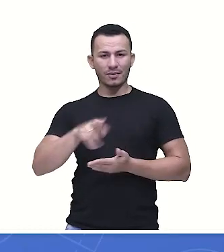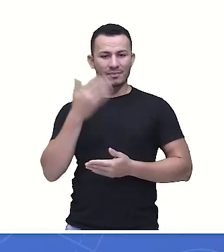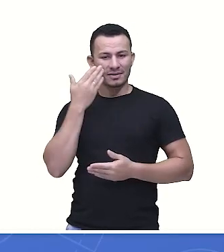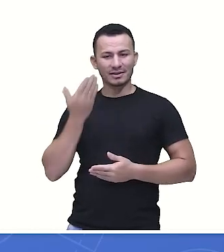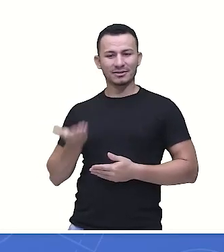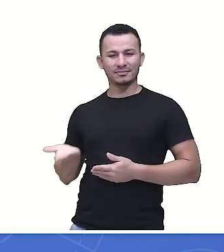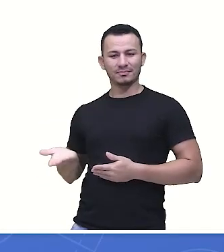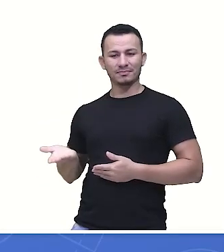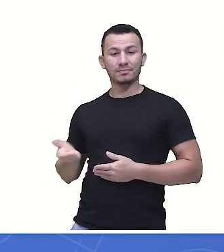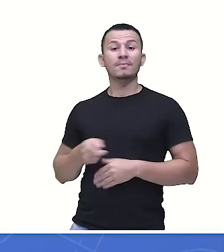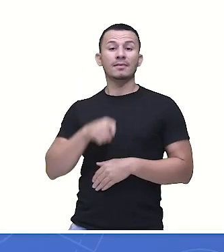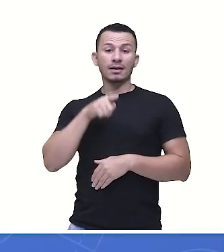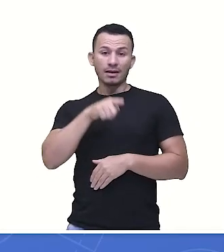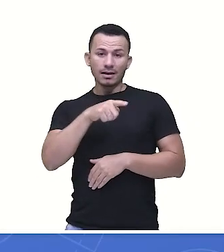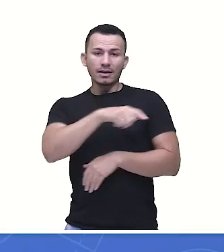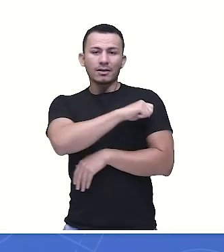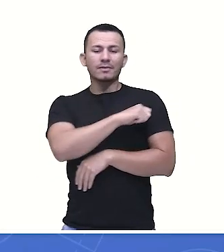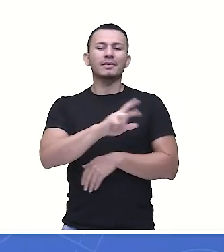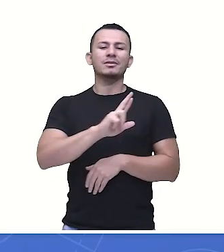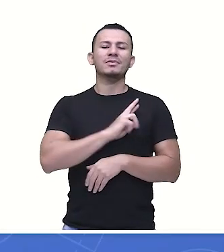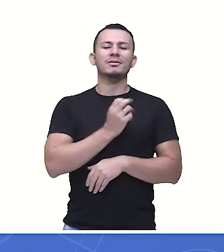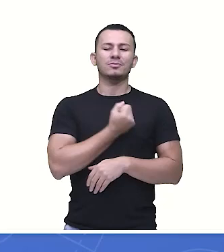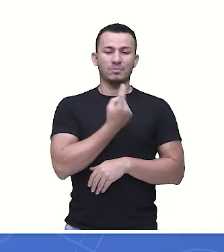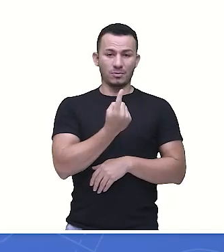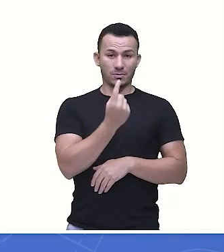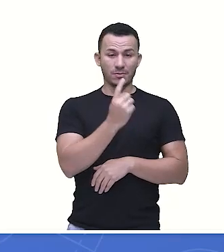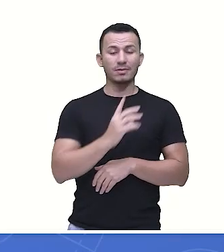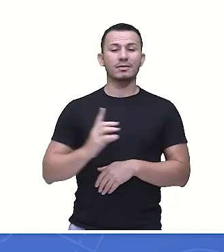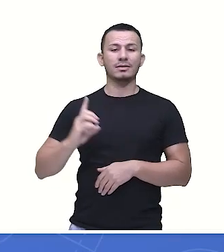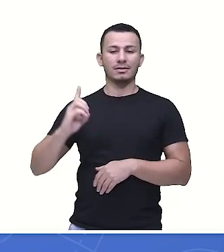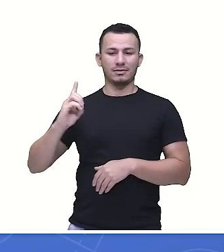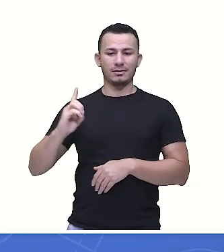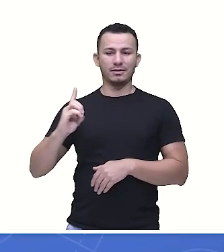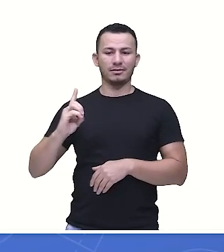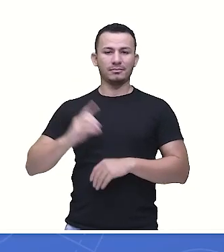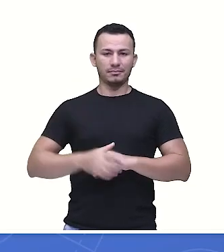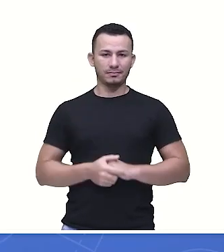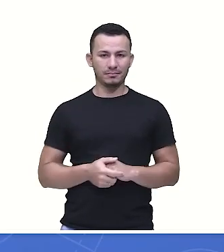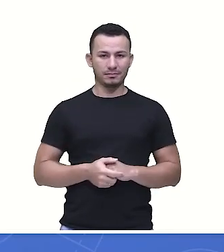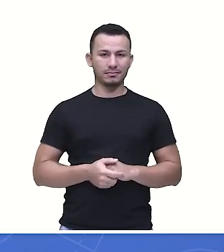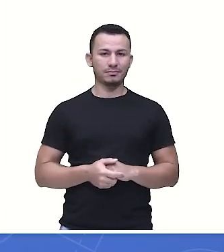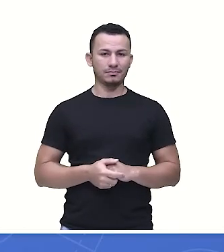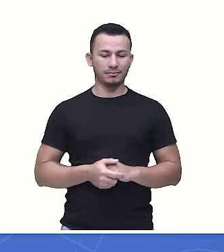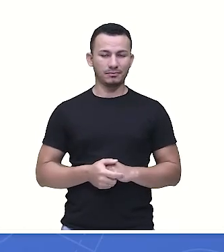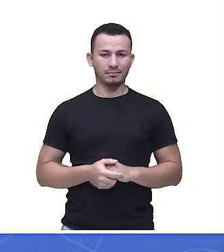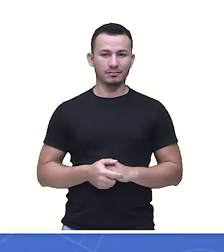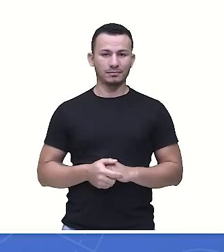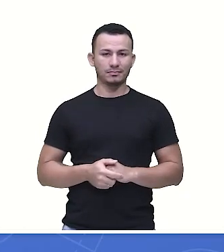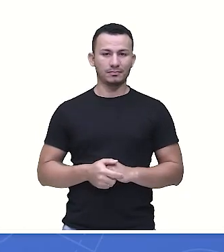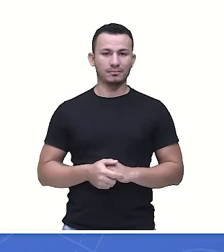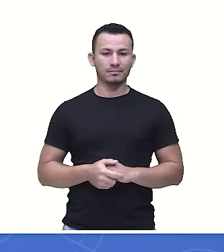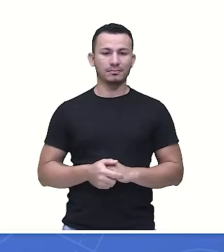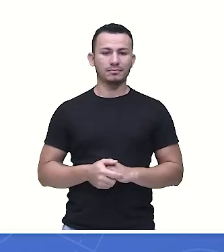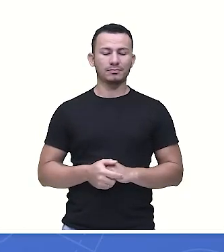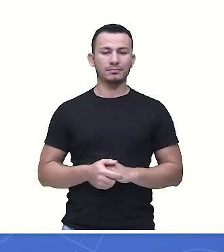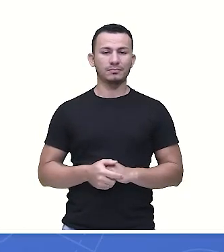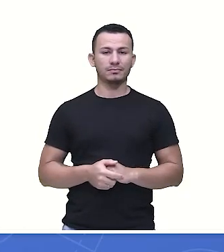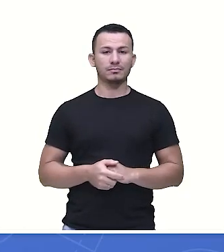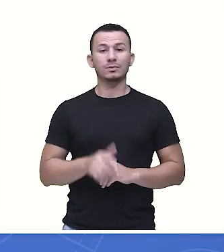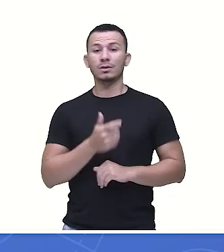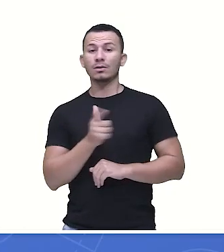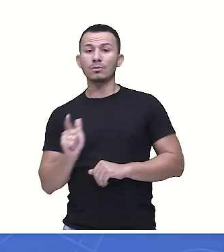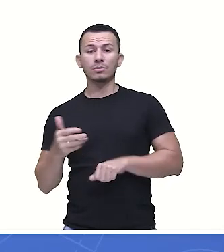é a letra D, a questão correta. Né? Marcou a letra alternativa correta, a letra D, certo? Vamos para mais um